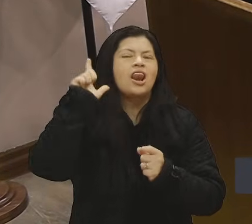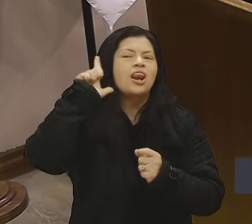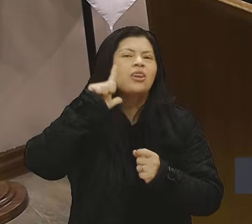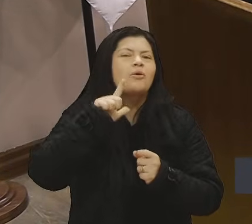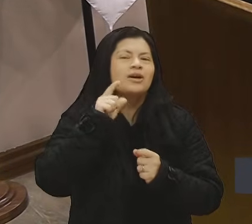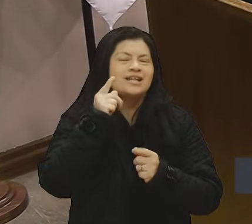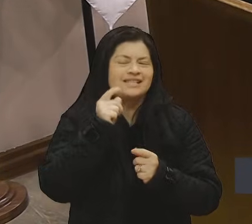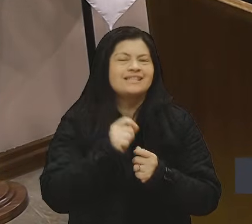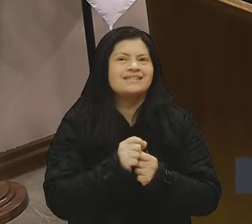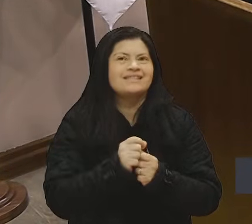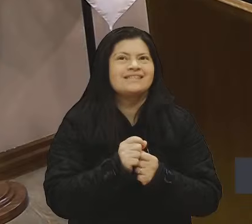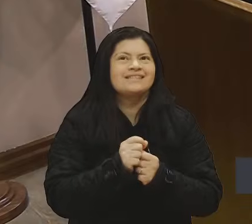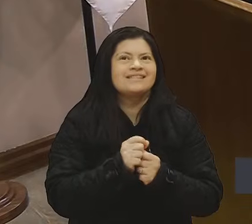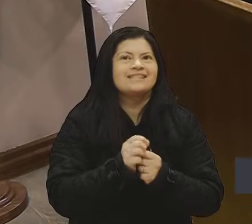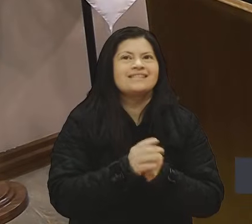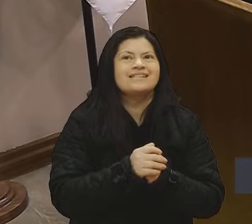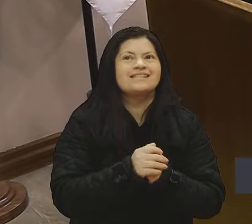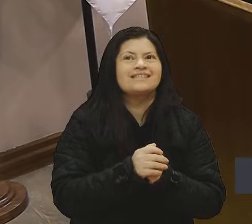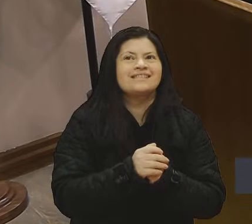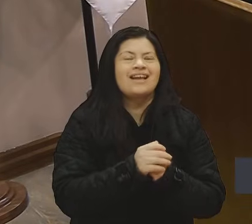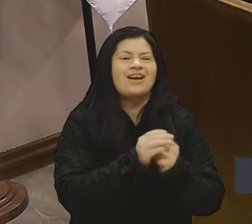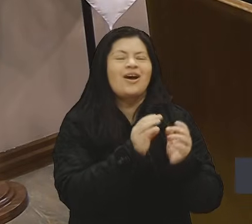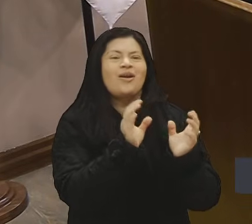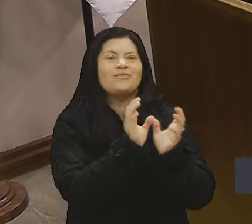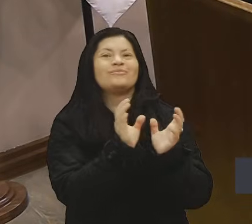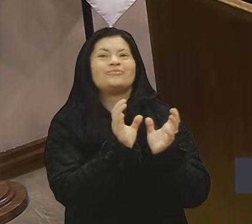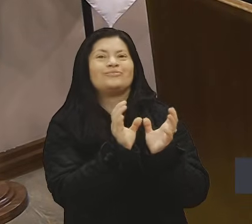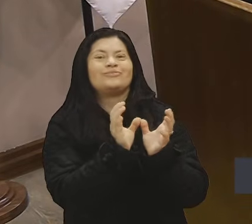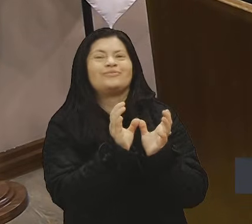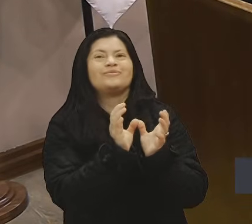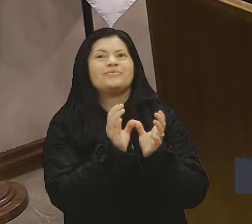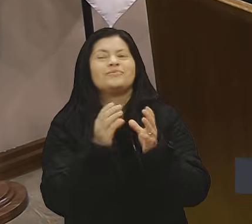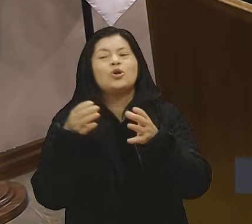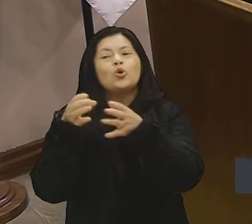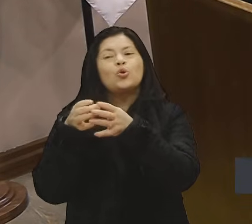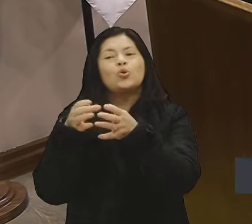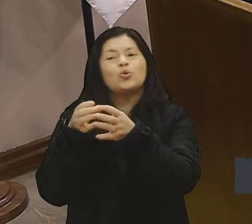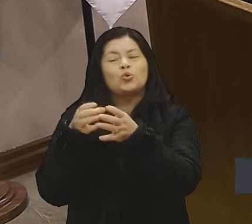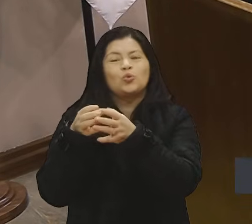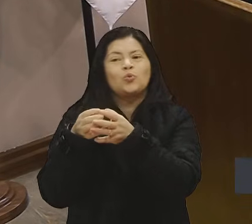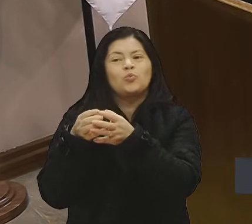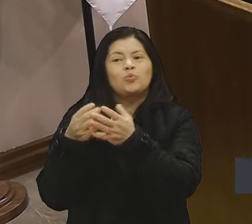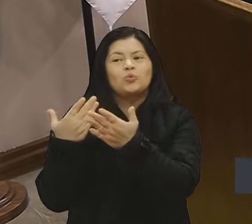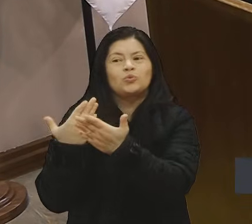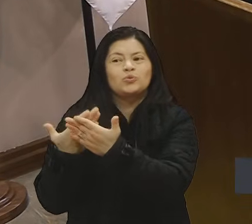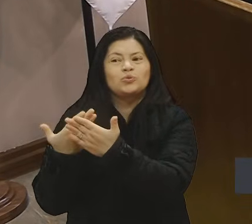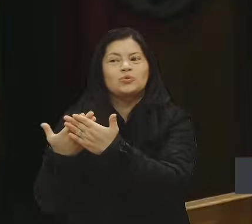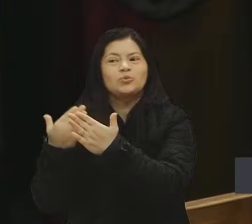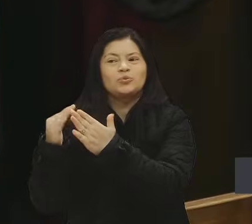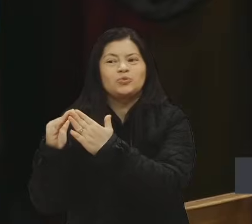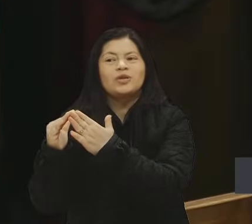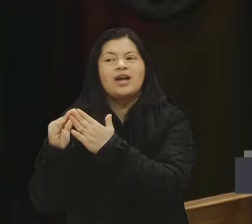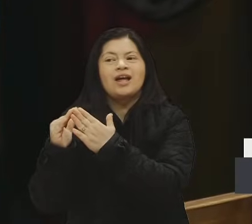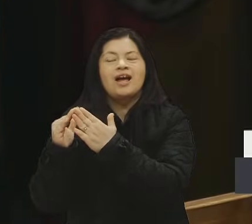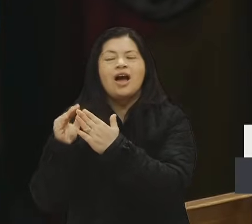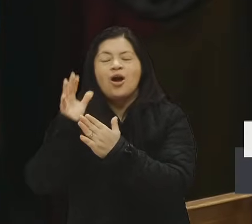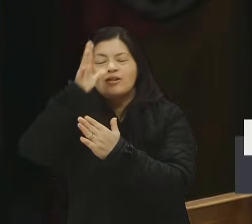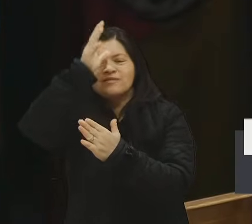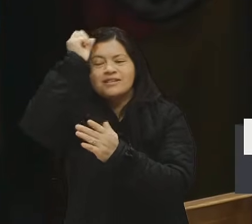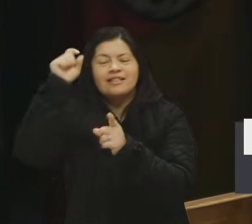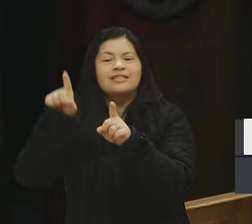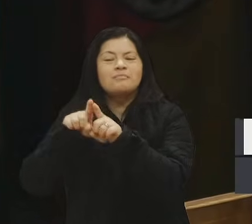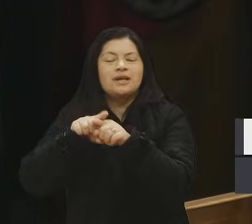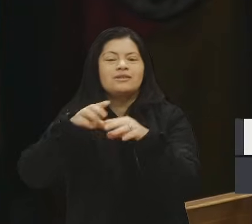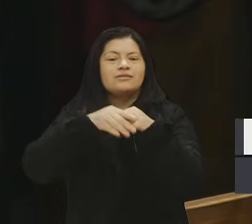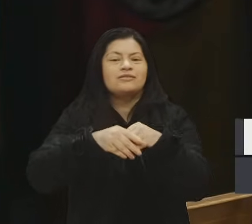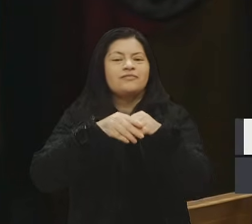foi nosso companheiro de movimento estudantil, tanto secundarista quanto universitário. Então, eu queria saudar